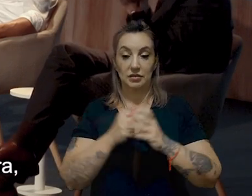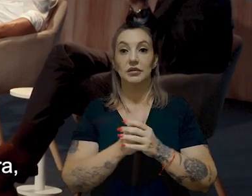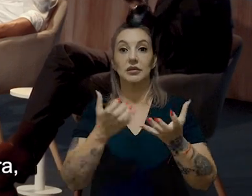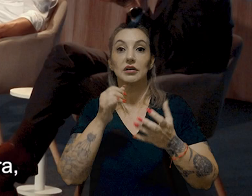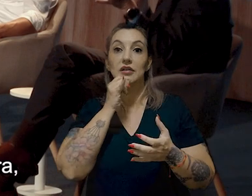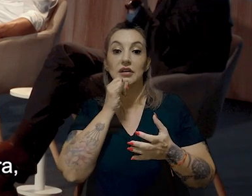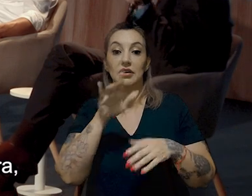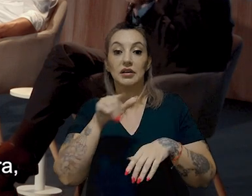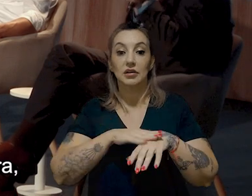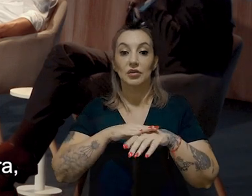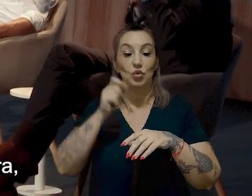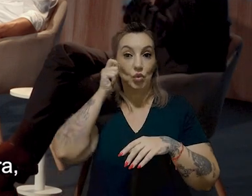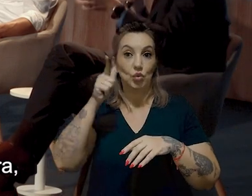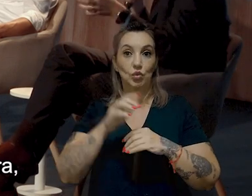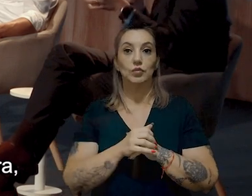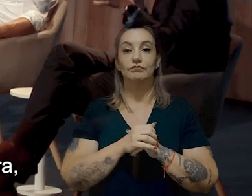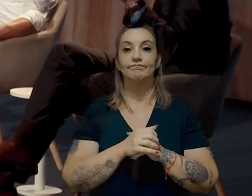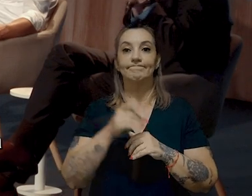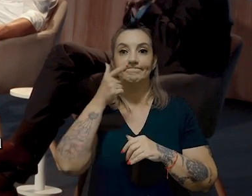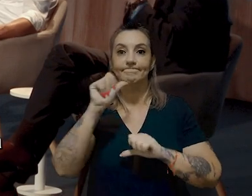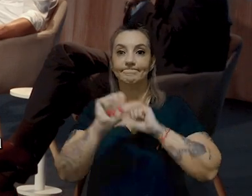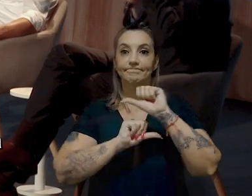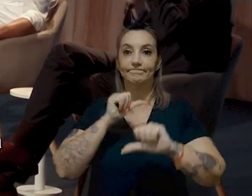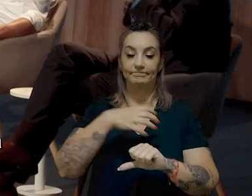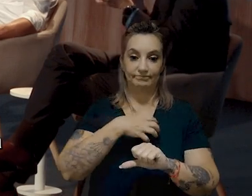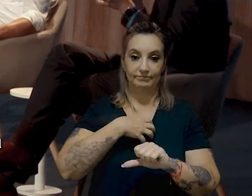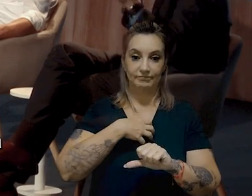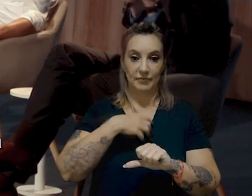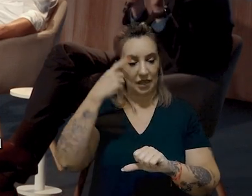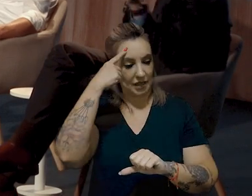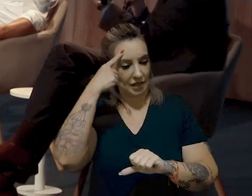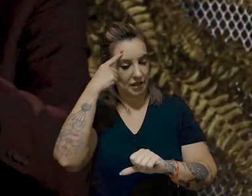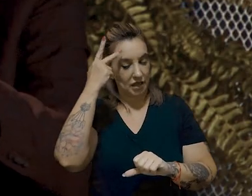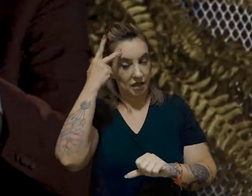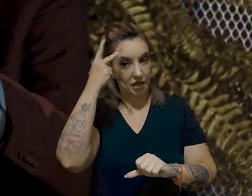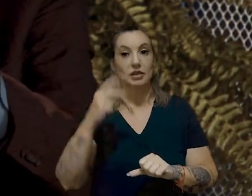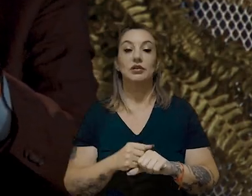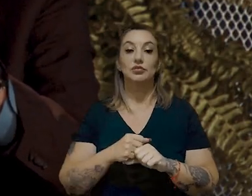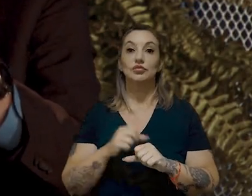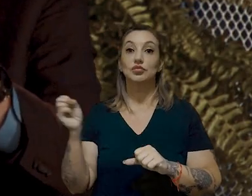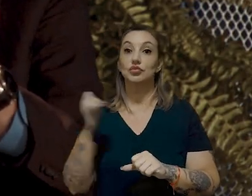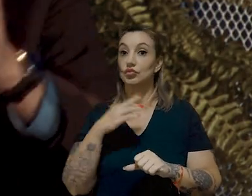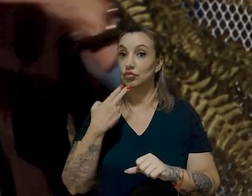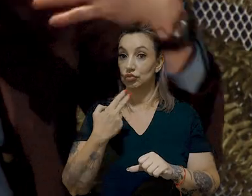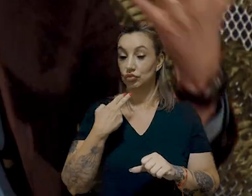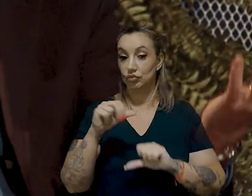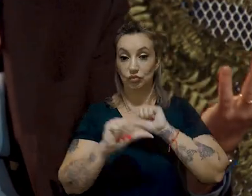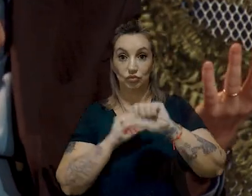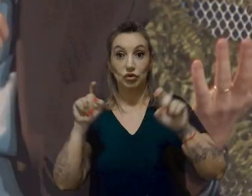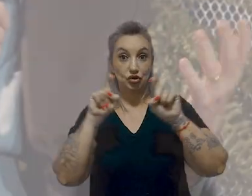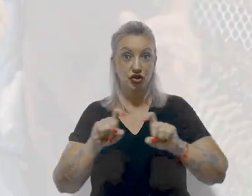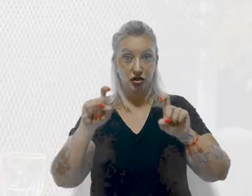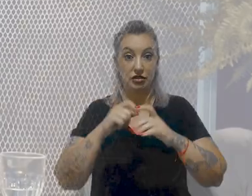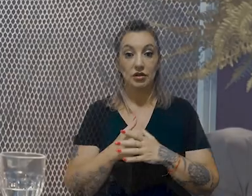nem nada então esse é um exemplo de como você trabalhando a cultura você consegue mudar a maneira da pessoa pensar e e naturalmente e a Inovação vem ou